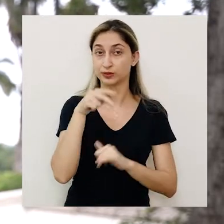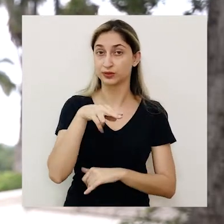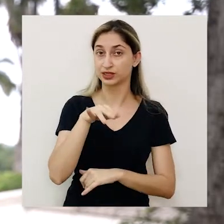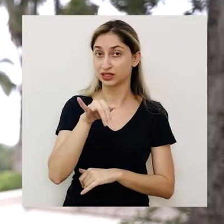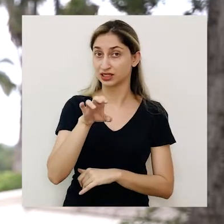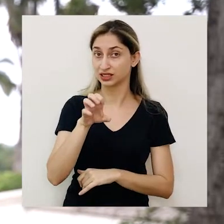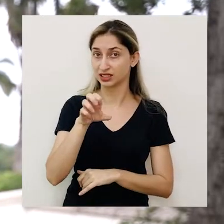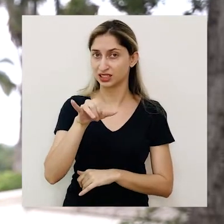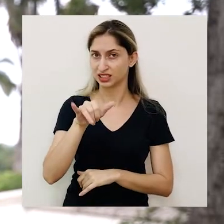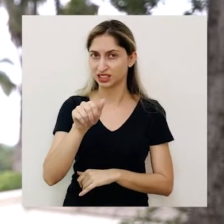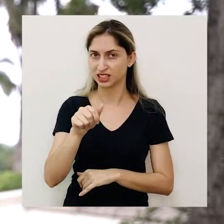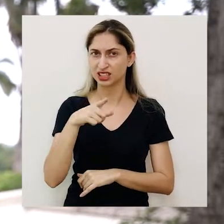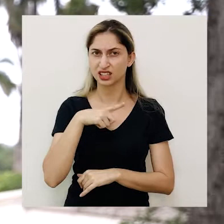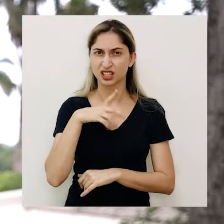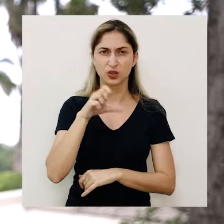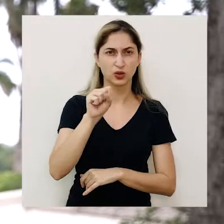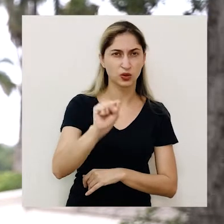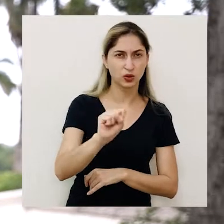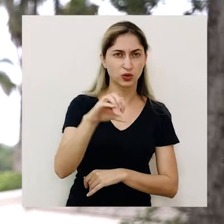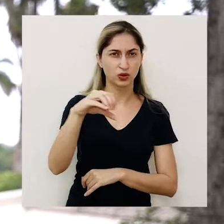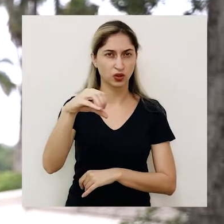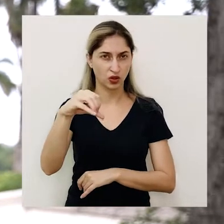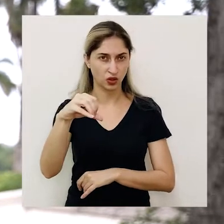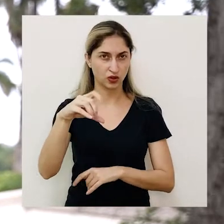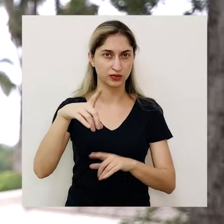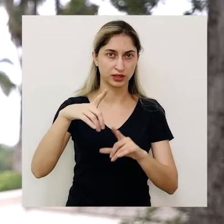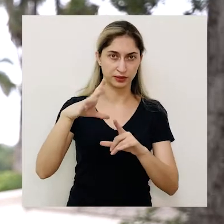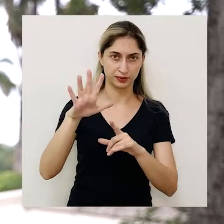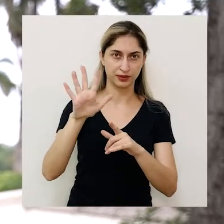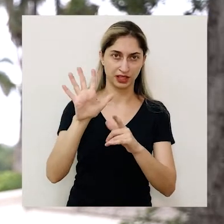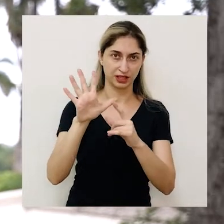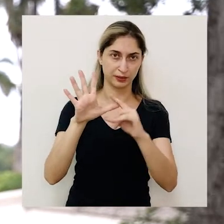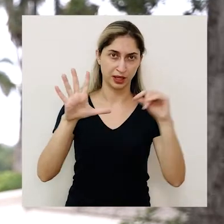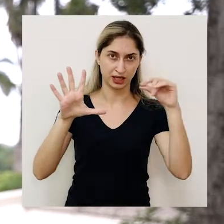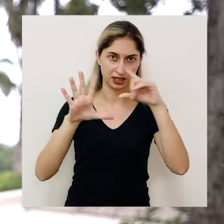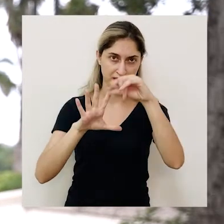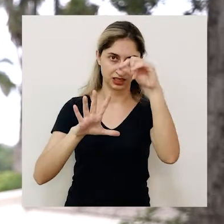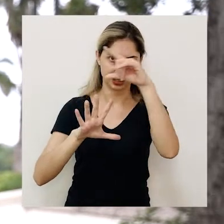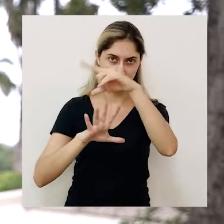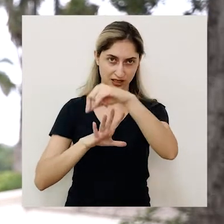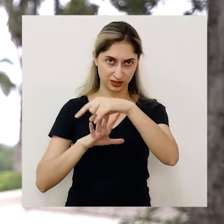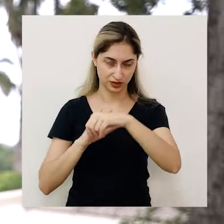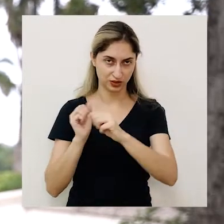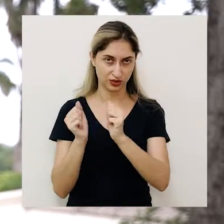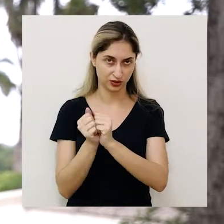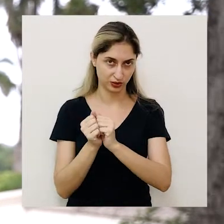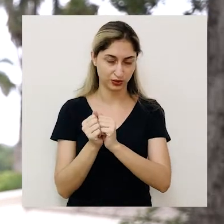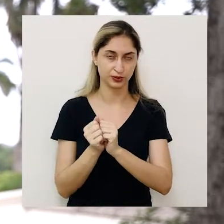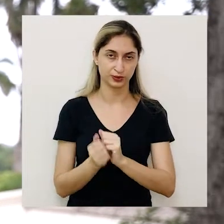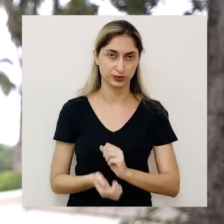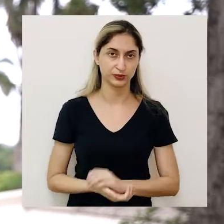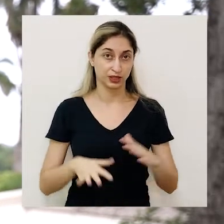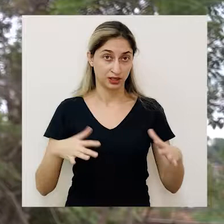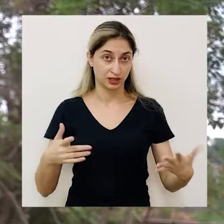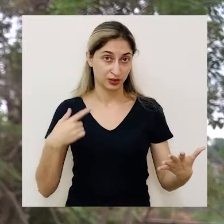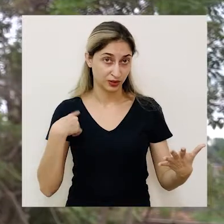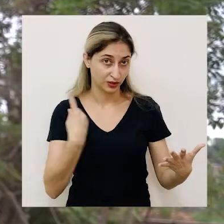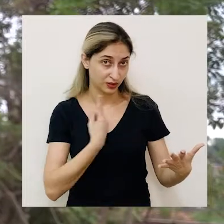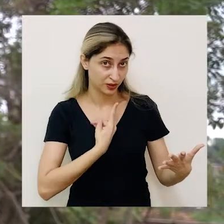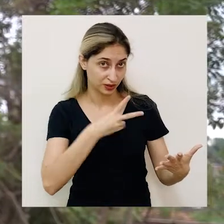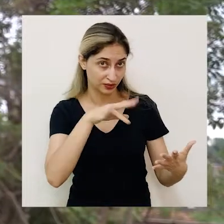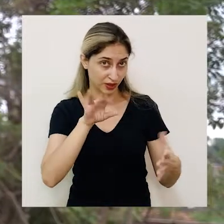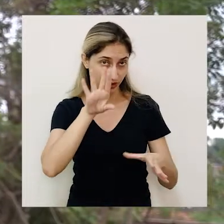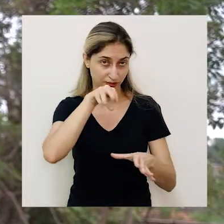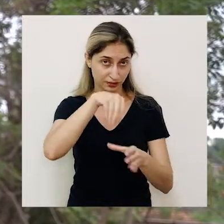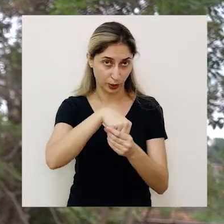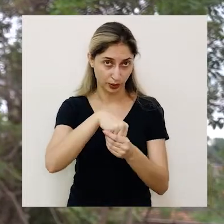ninféia, a gente tem, sei lá, 8, 9 pétalas, junto com essas folhas aqui, né? A gente